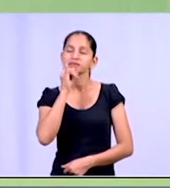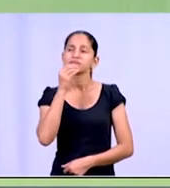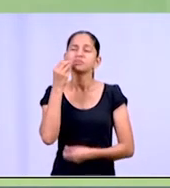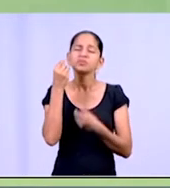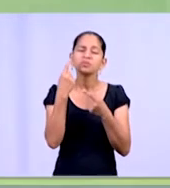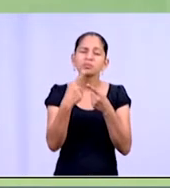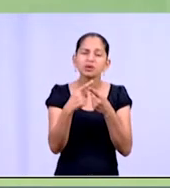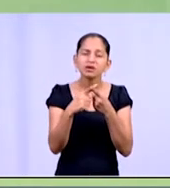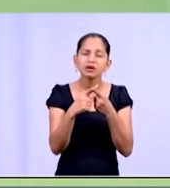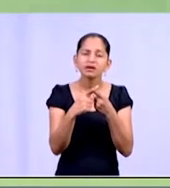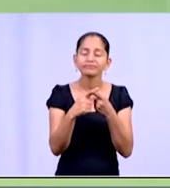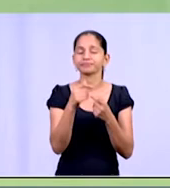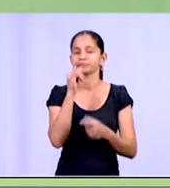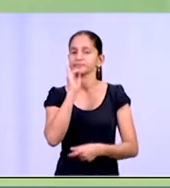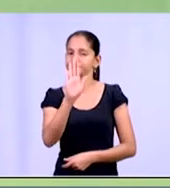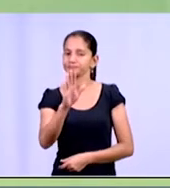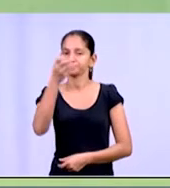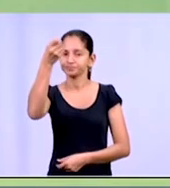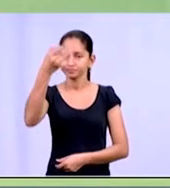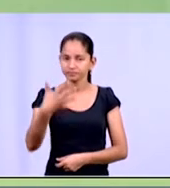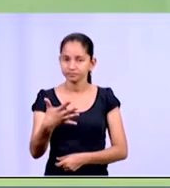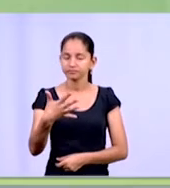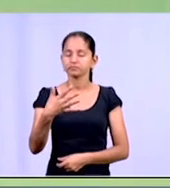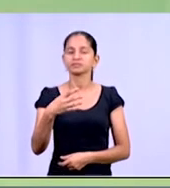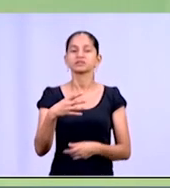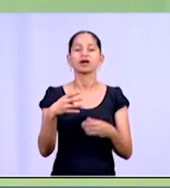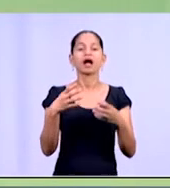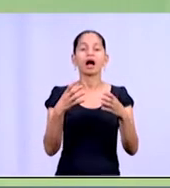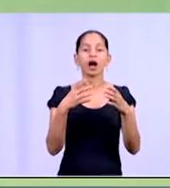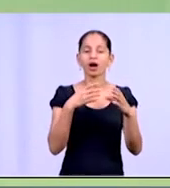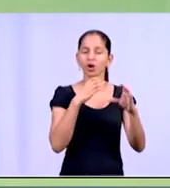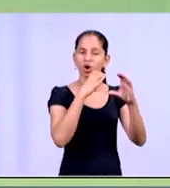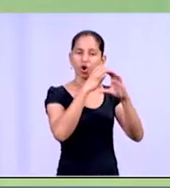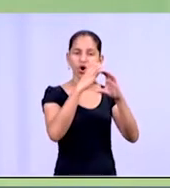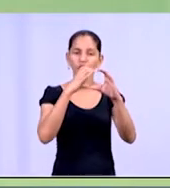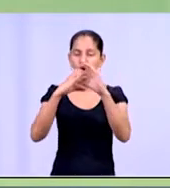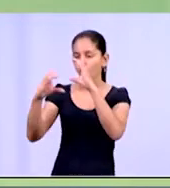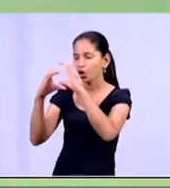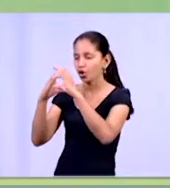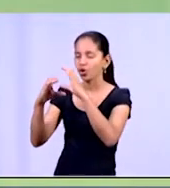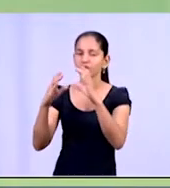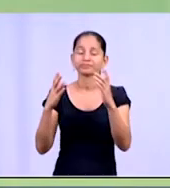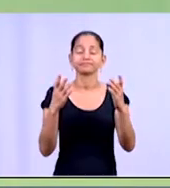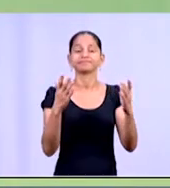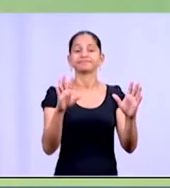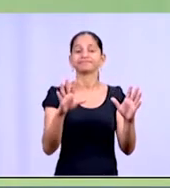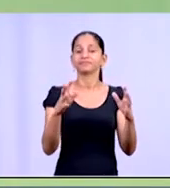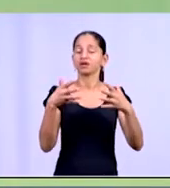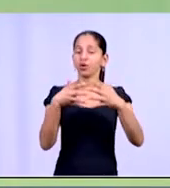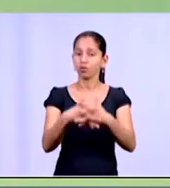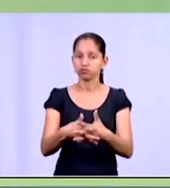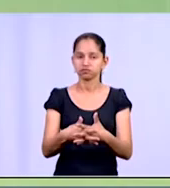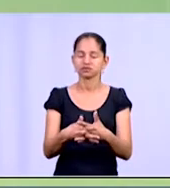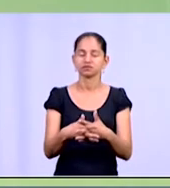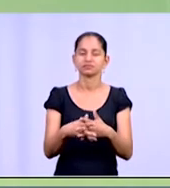binário? A nossa comunicação, gente, é bem complexa. O computador,